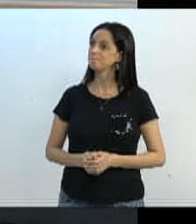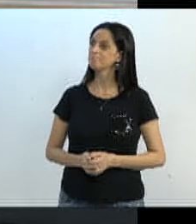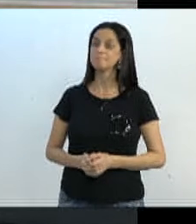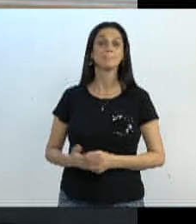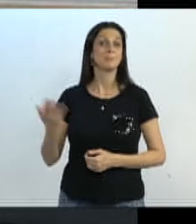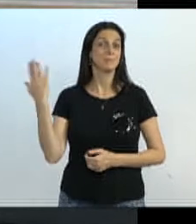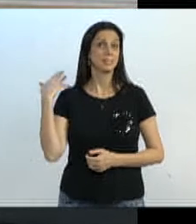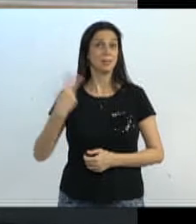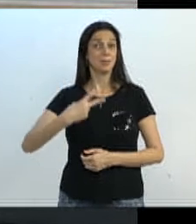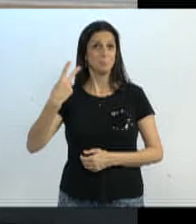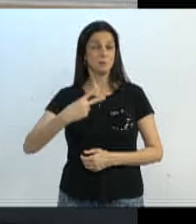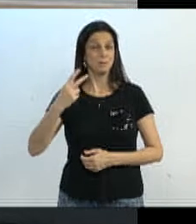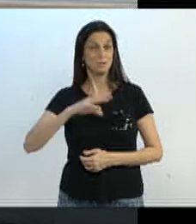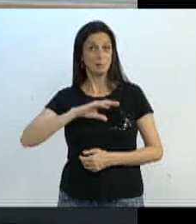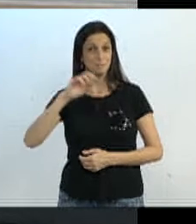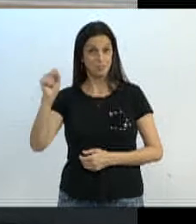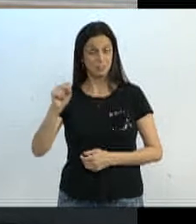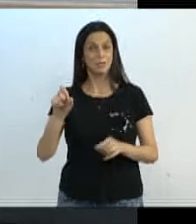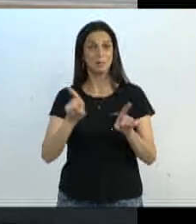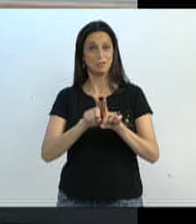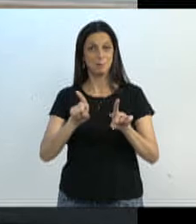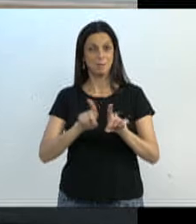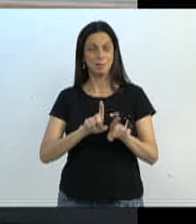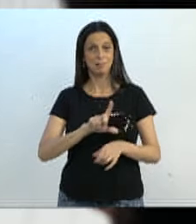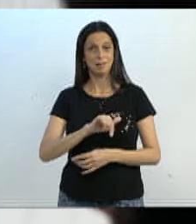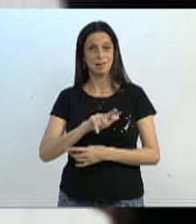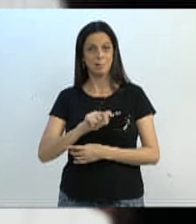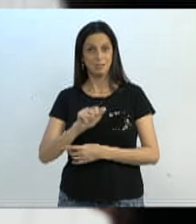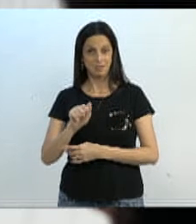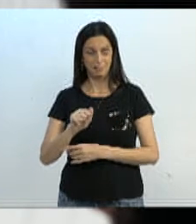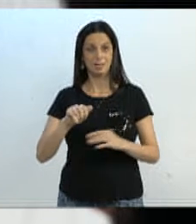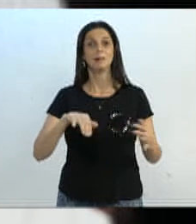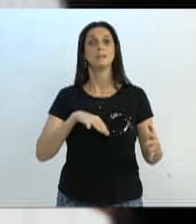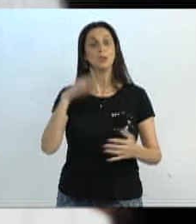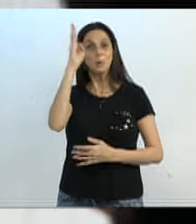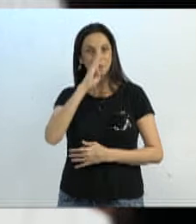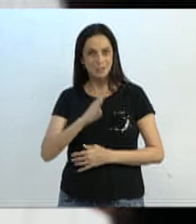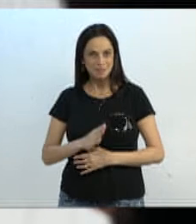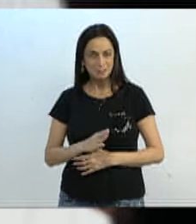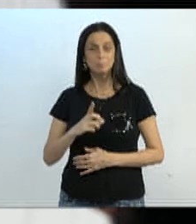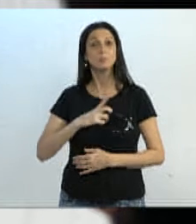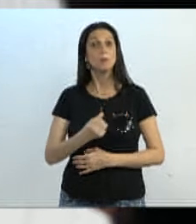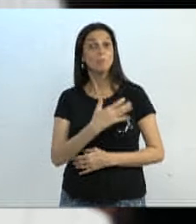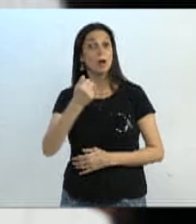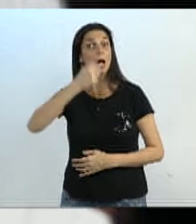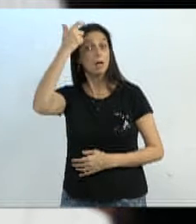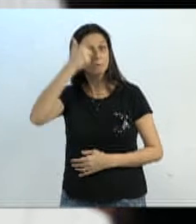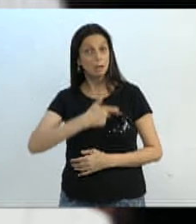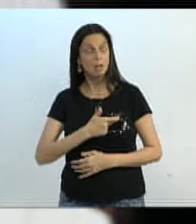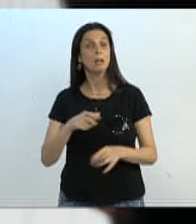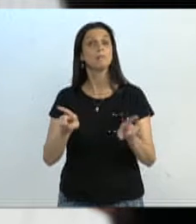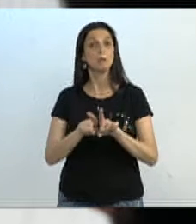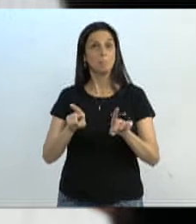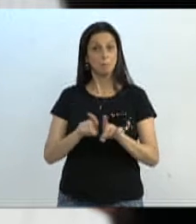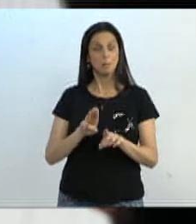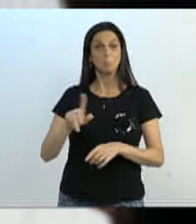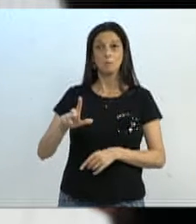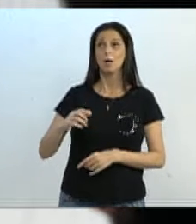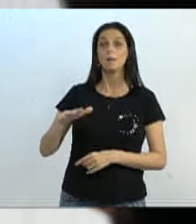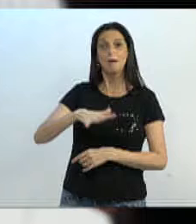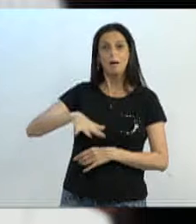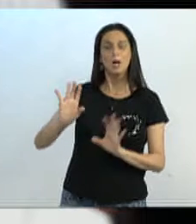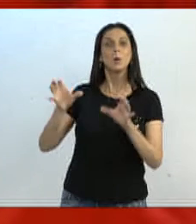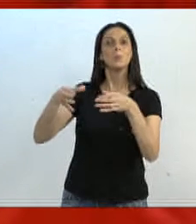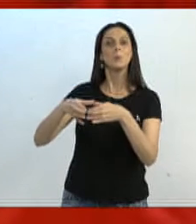vice-campeão da Liga Nacional, e com uma equipe com bastante atletas da casa, né, no adulto.